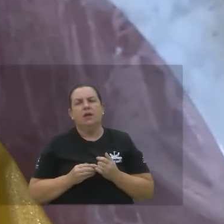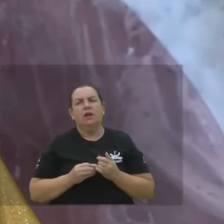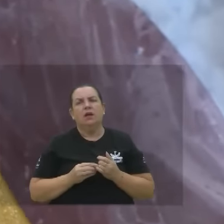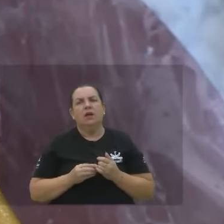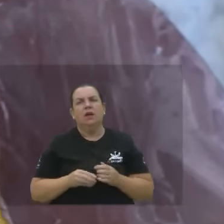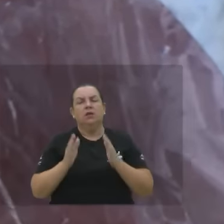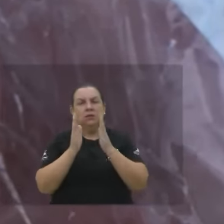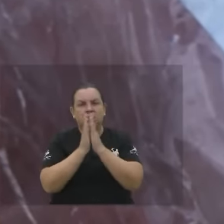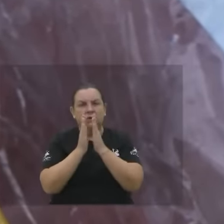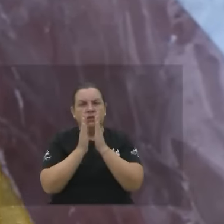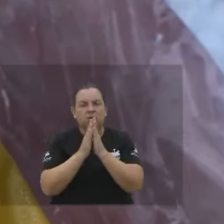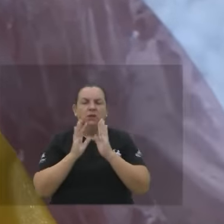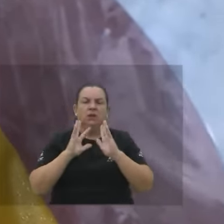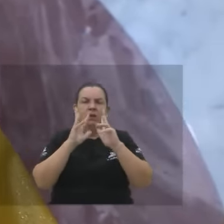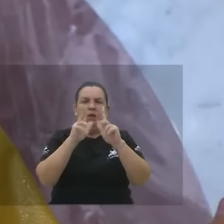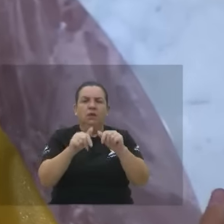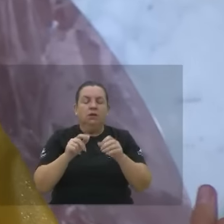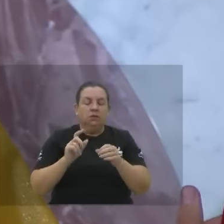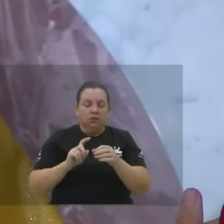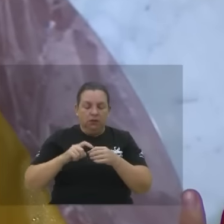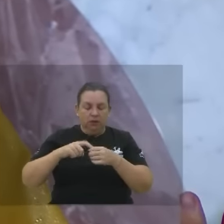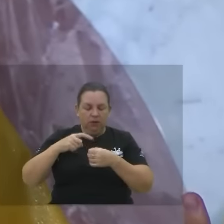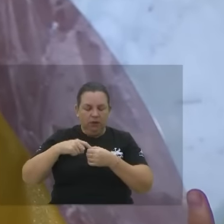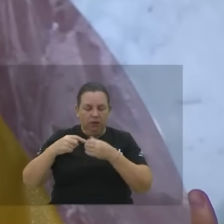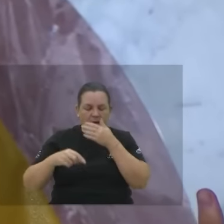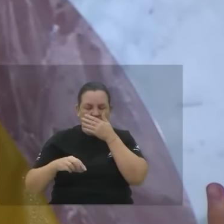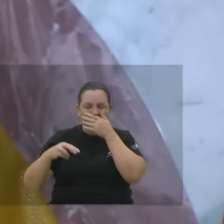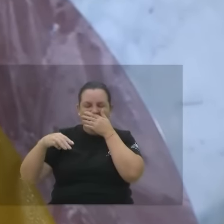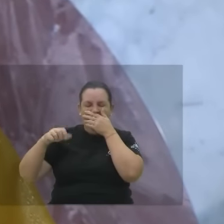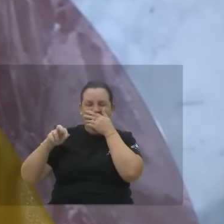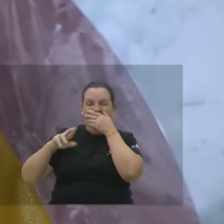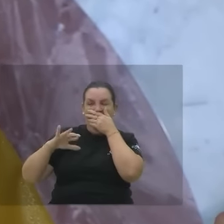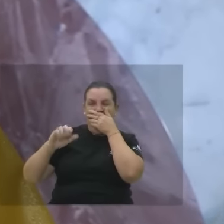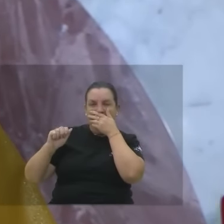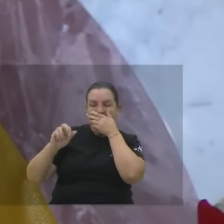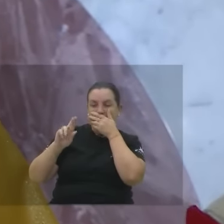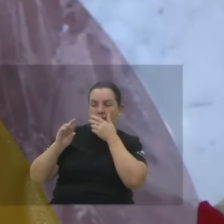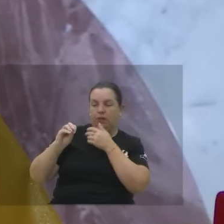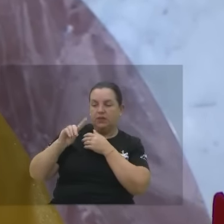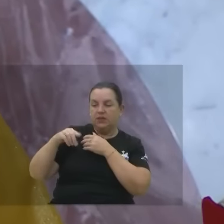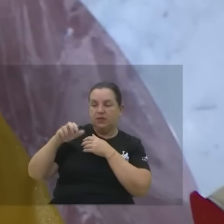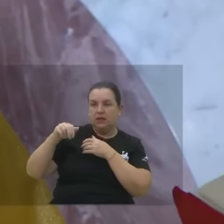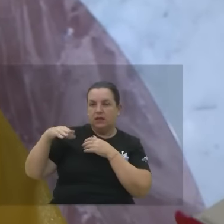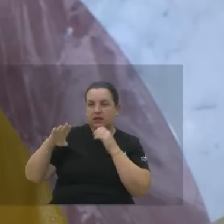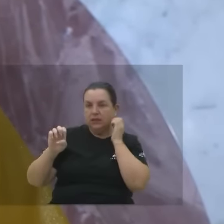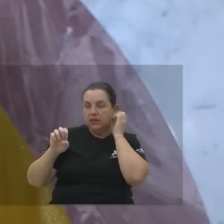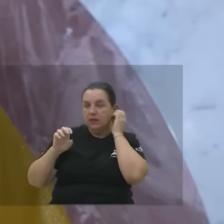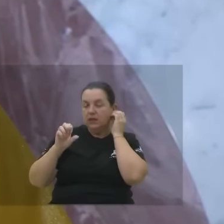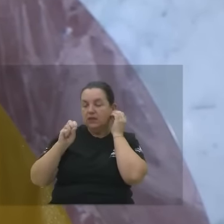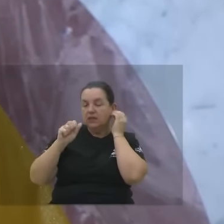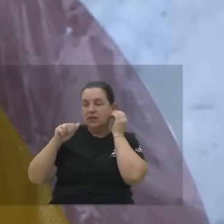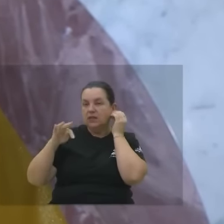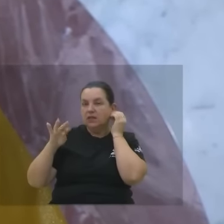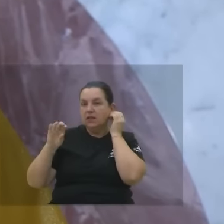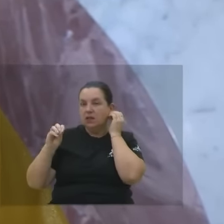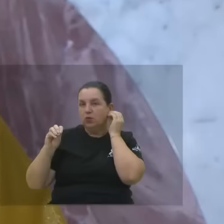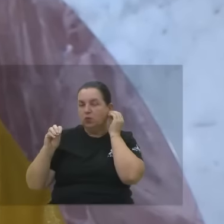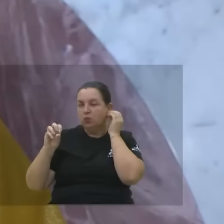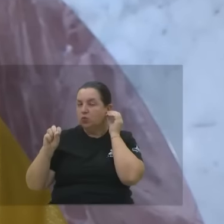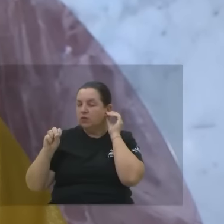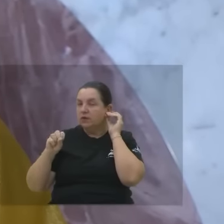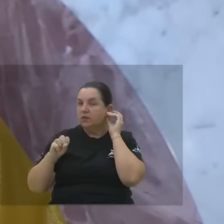Rezo pelos nossos associados Maria Rosane dos Santos, Dreyer,